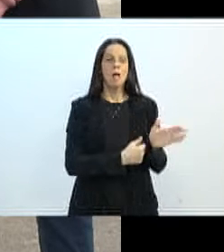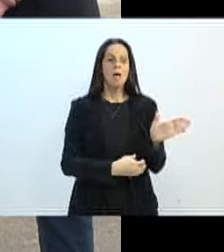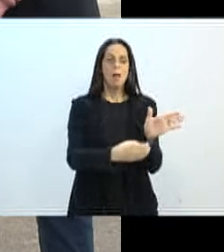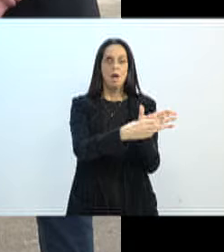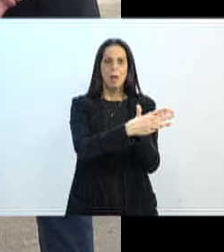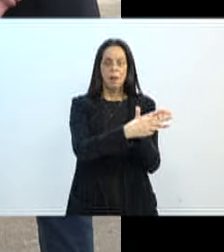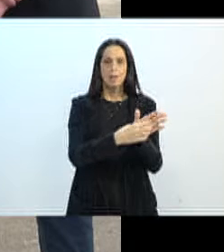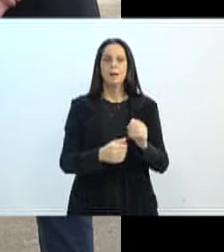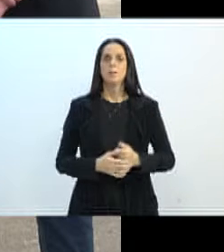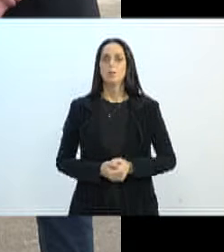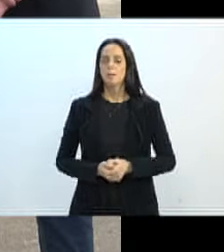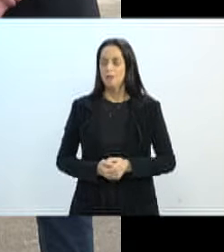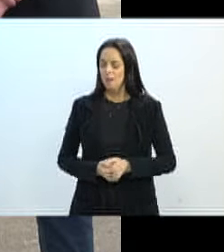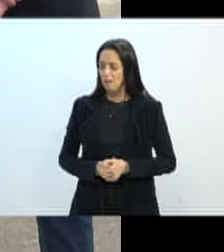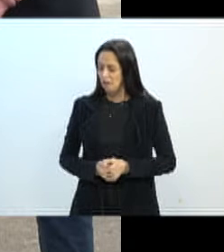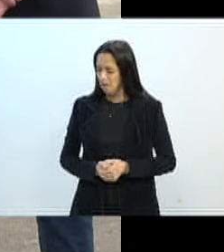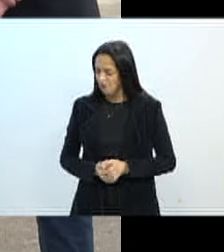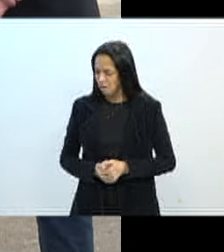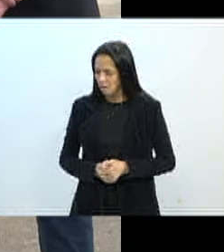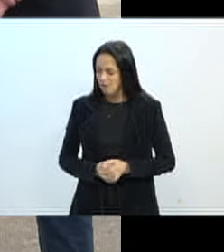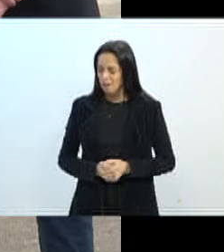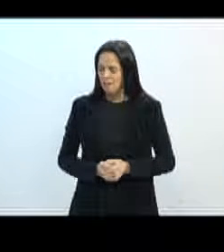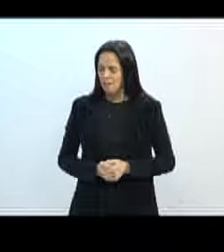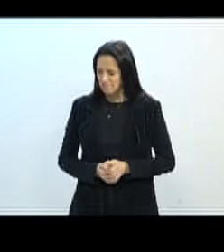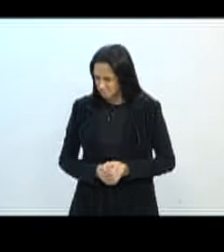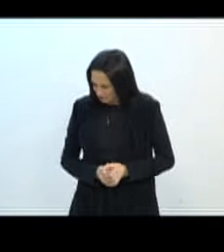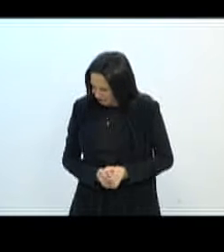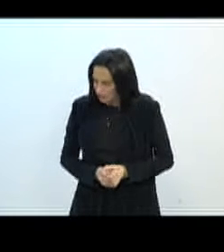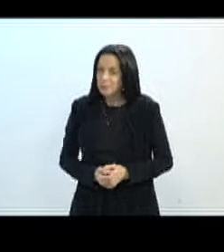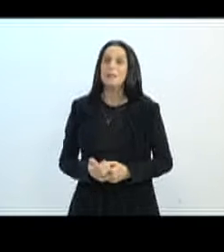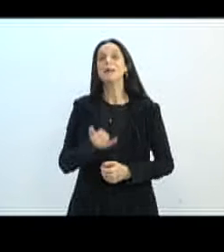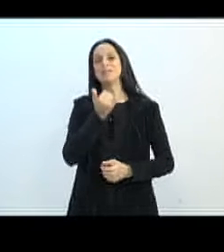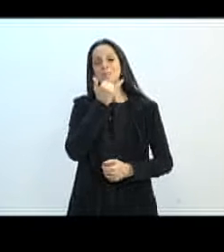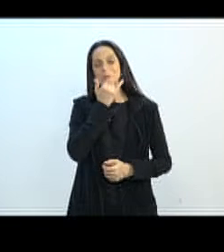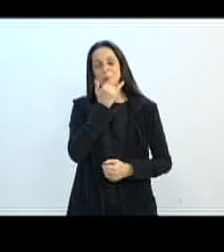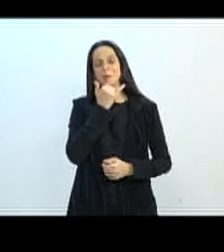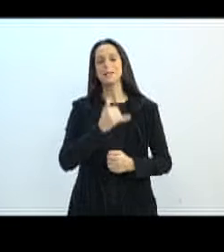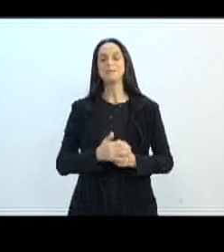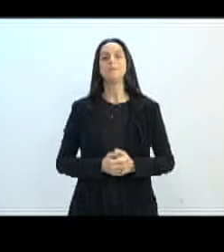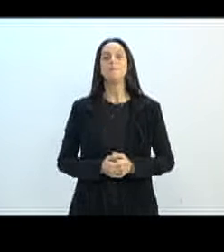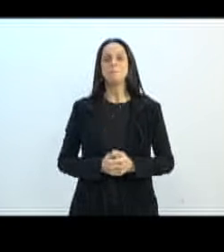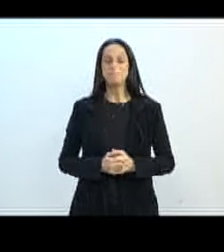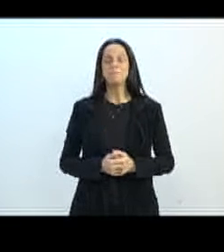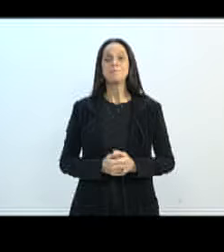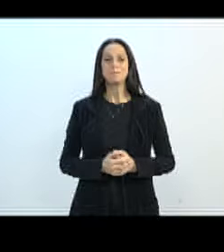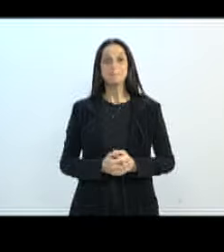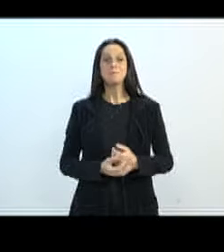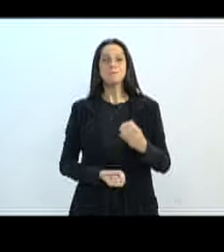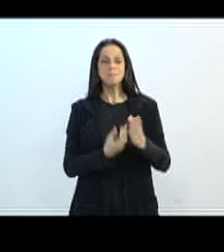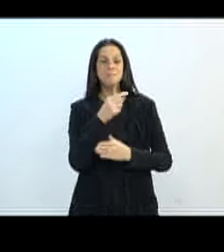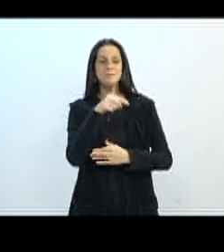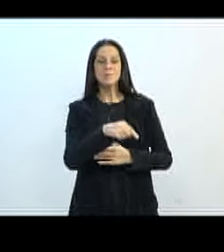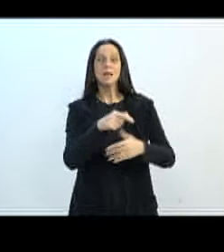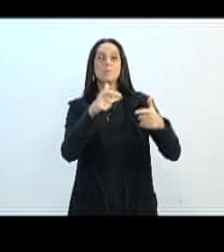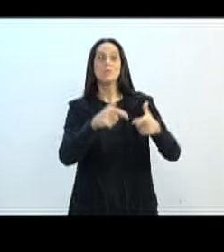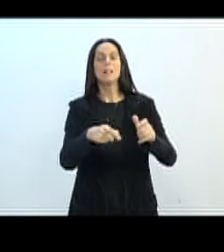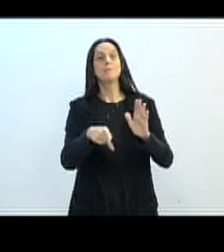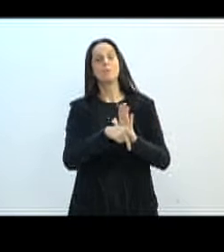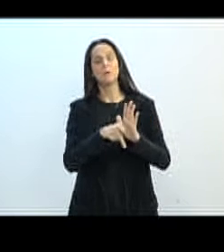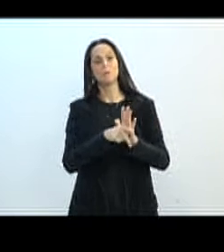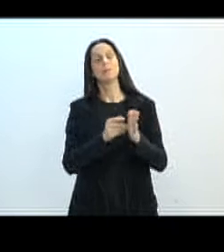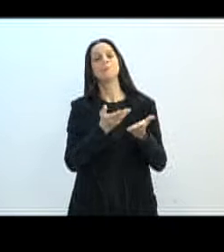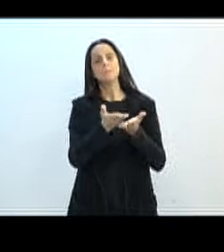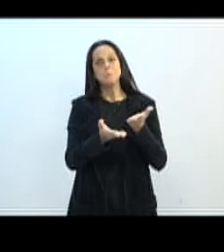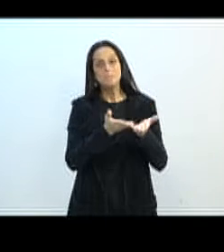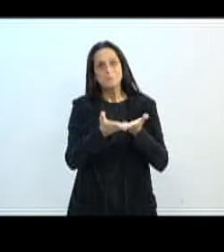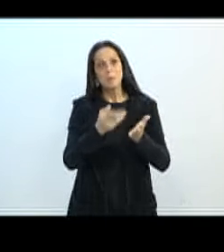FURB o ambulatório de referência especializado em tratamento pós-Covid. Todos nós sabemos que